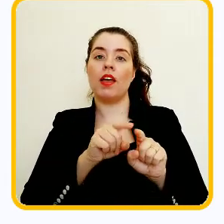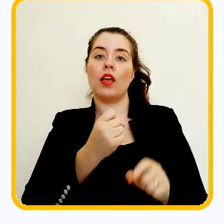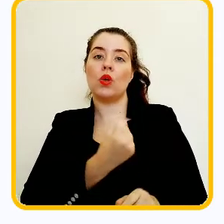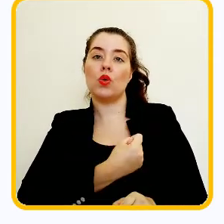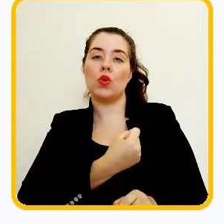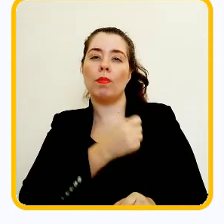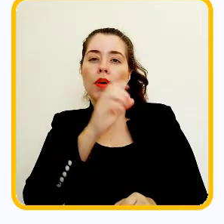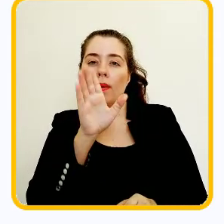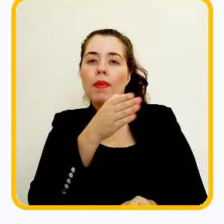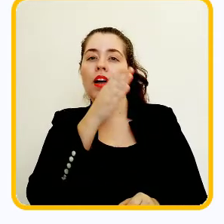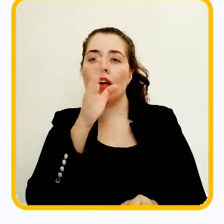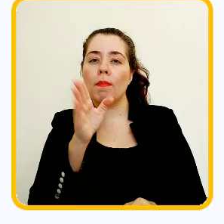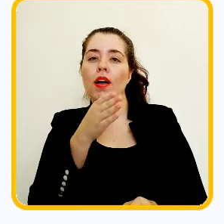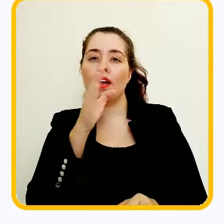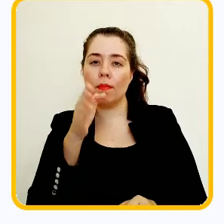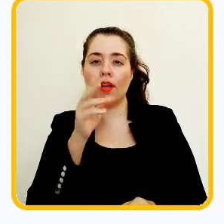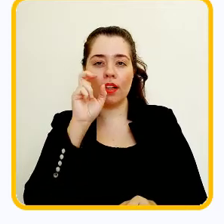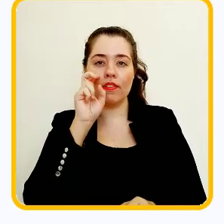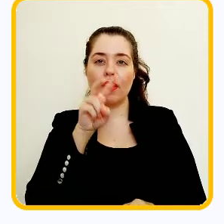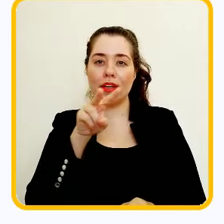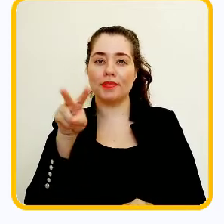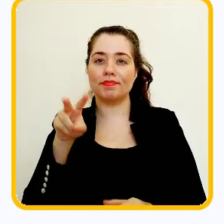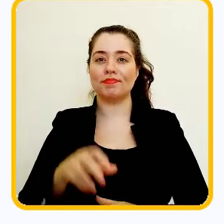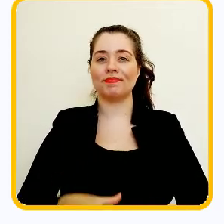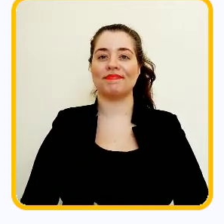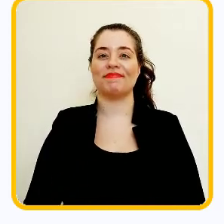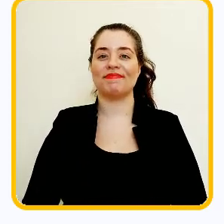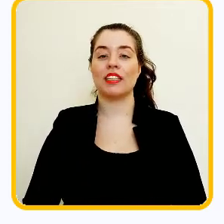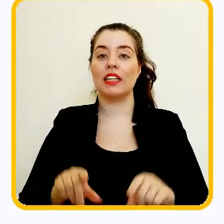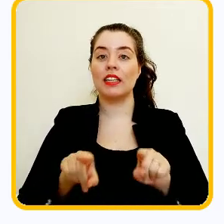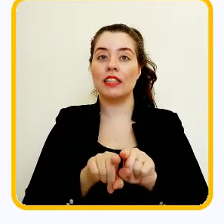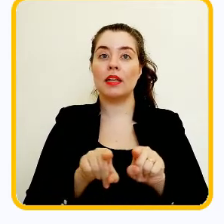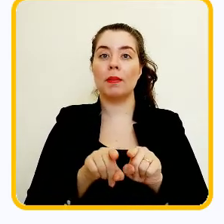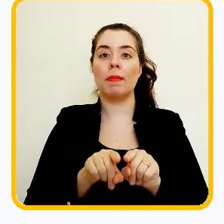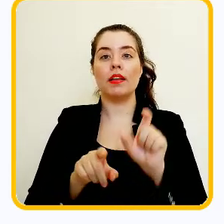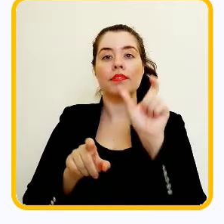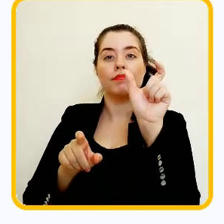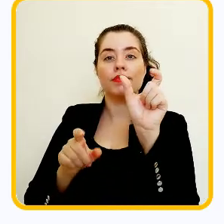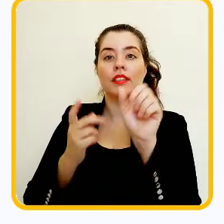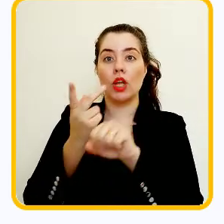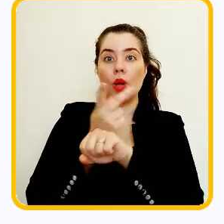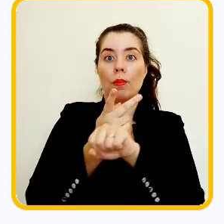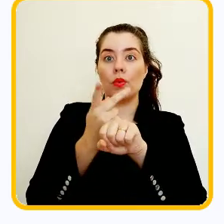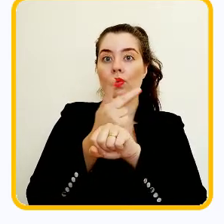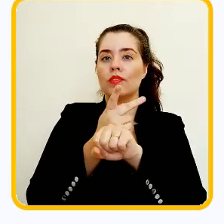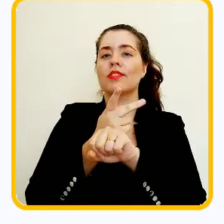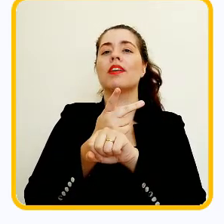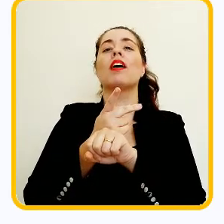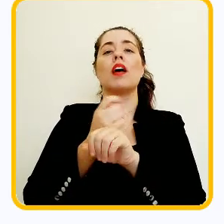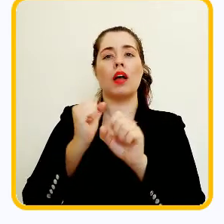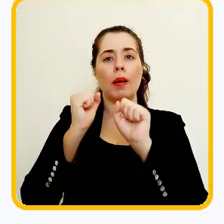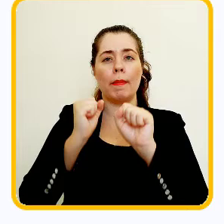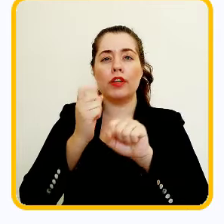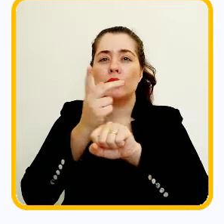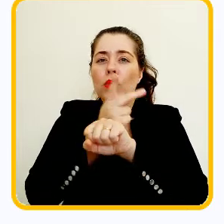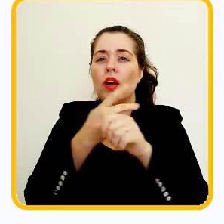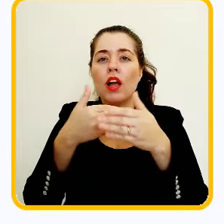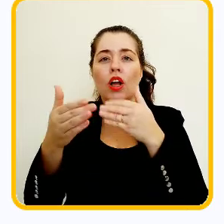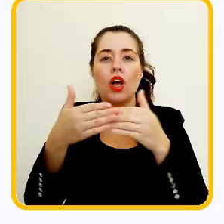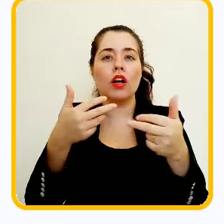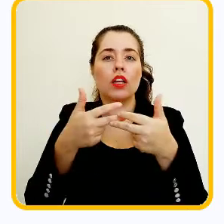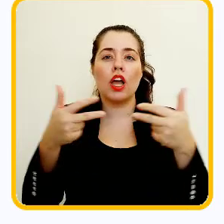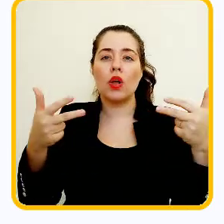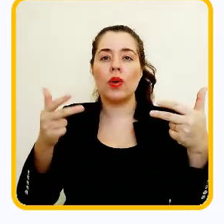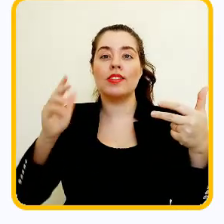das postagens já realizadas. Na aba Busca, é possível procurar qualquer item postado